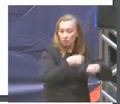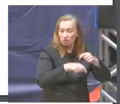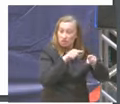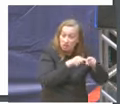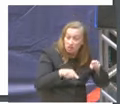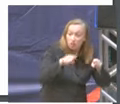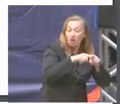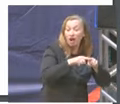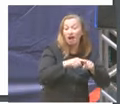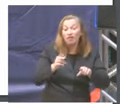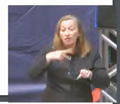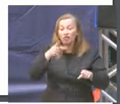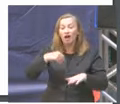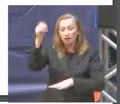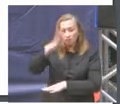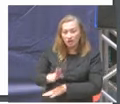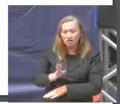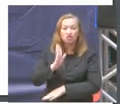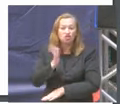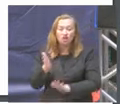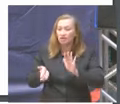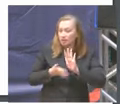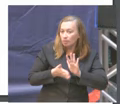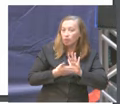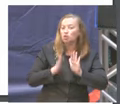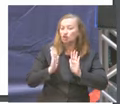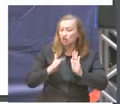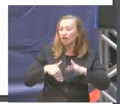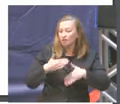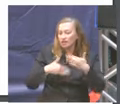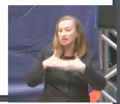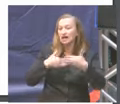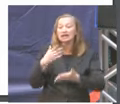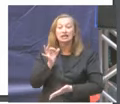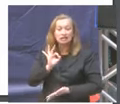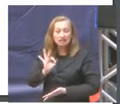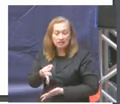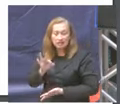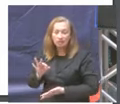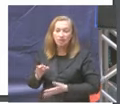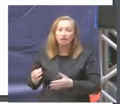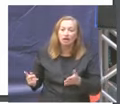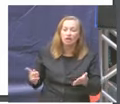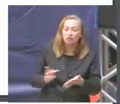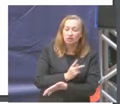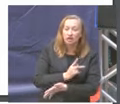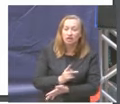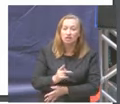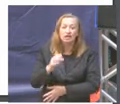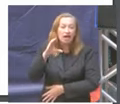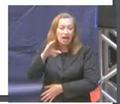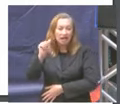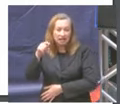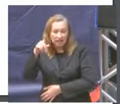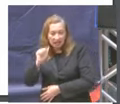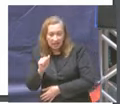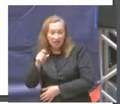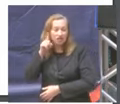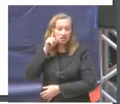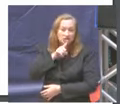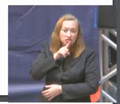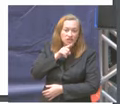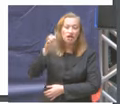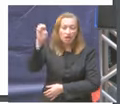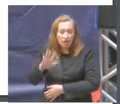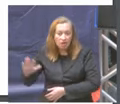Brasil, porque a gente já tem essa proposição, já está avançada e, finalmente, a gente surge. Canadá, Estados Unidos, a Europa, de uma forma geral,